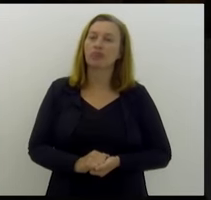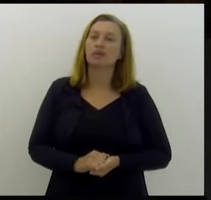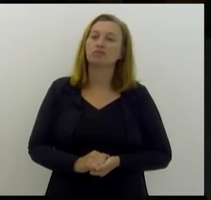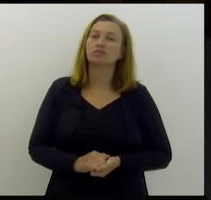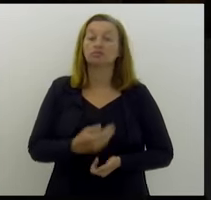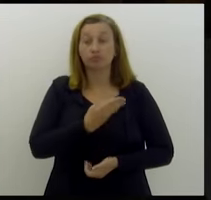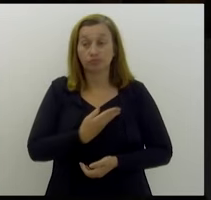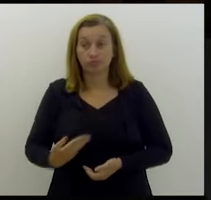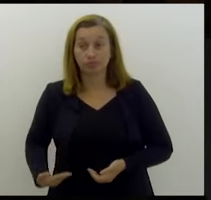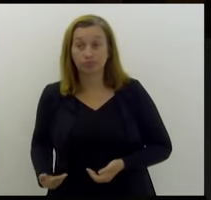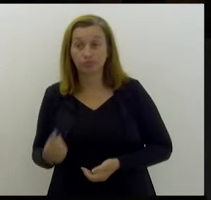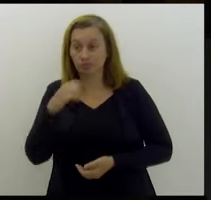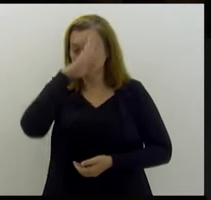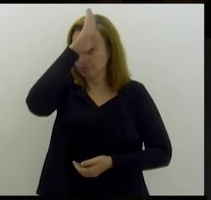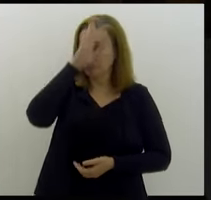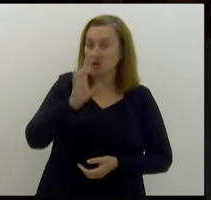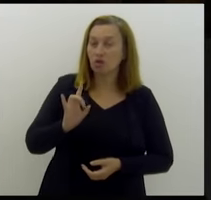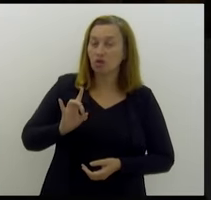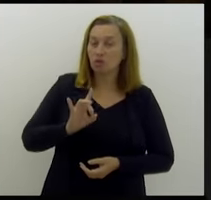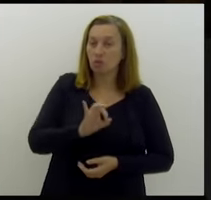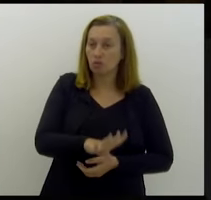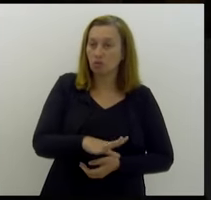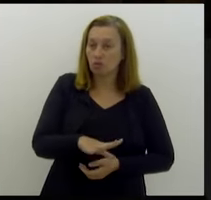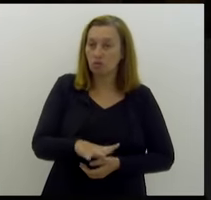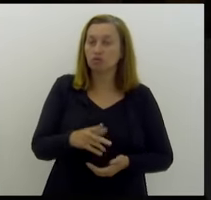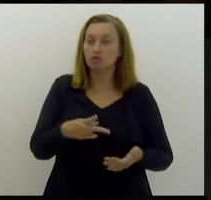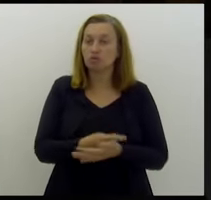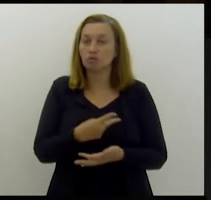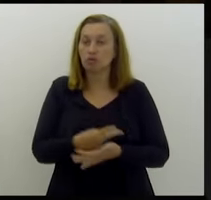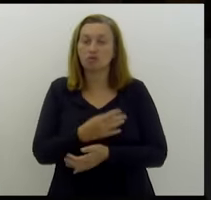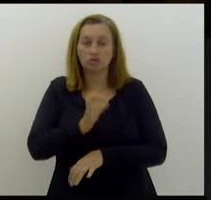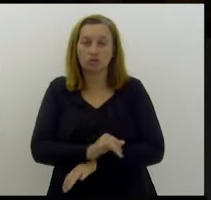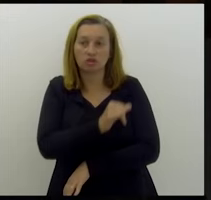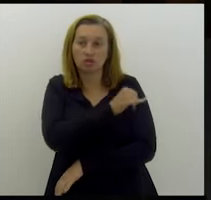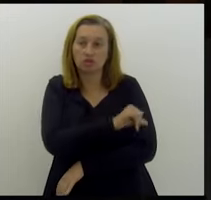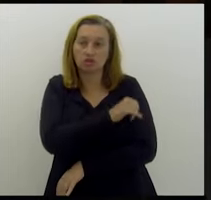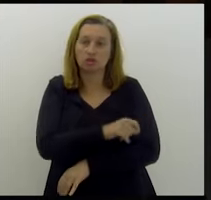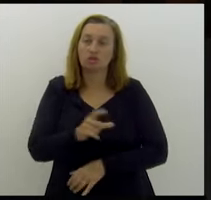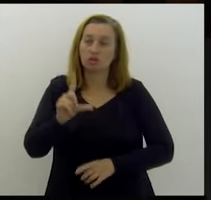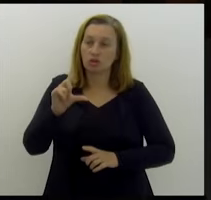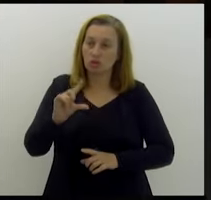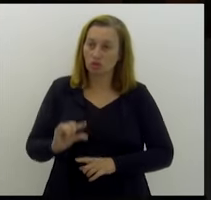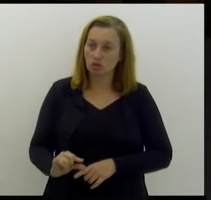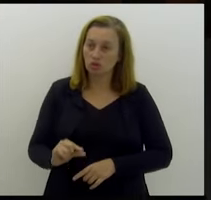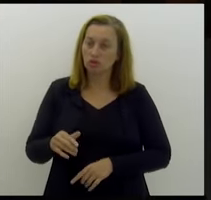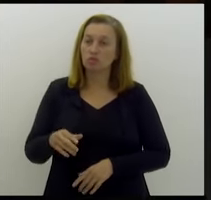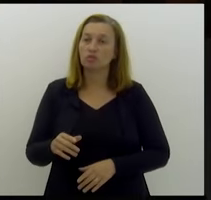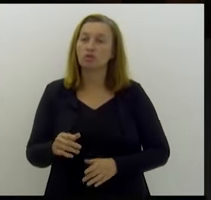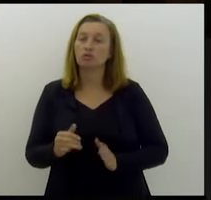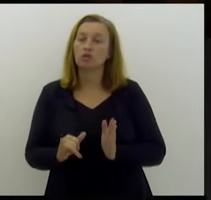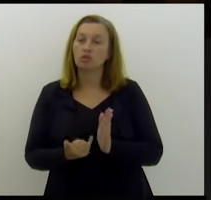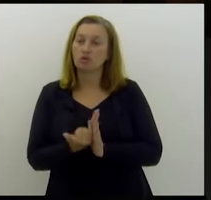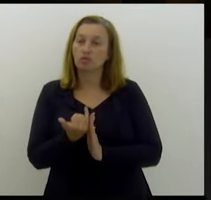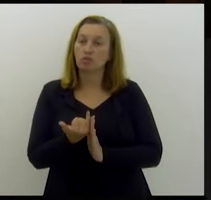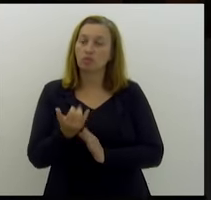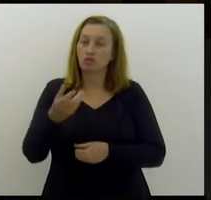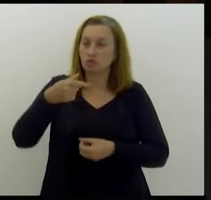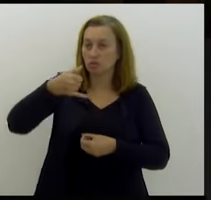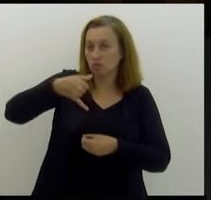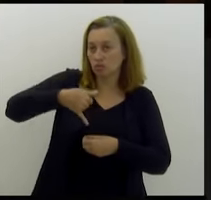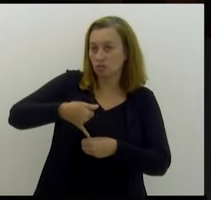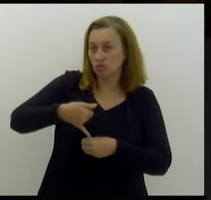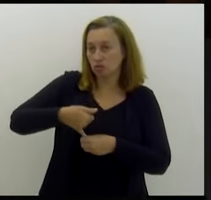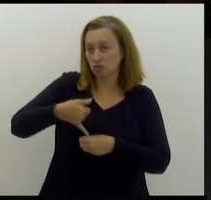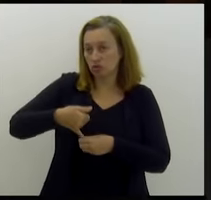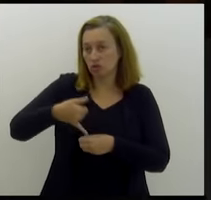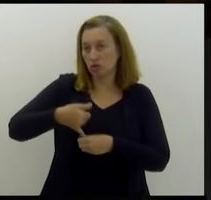bolsonaro que deu a última facada na economia do Estado do Rio de Janeiro quando reduziu os impostos sobre combustíveis sem dar uma contrapartida